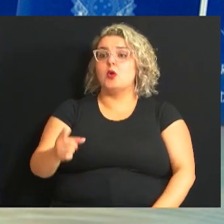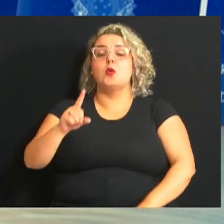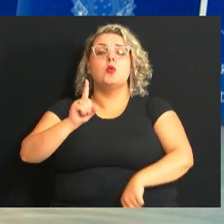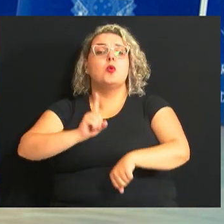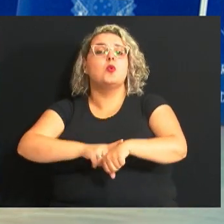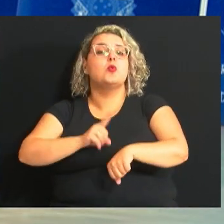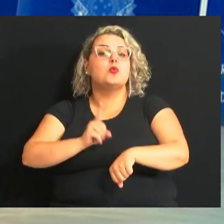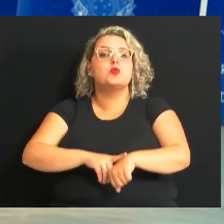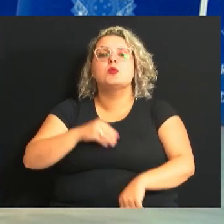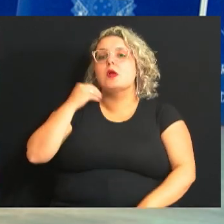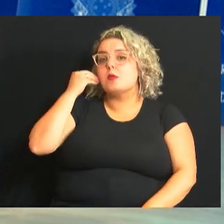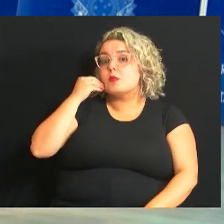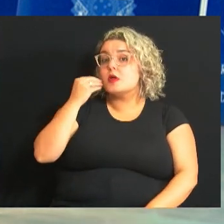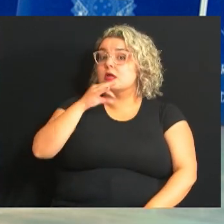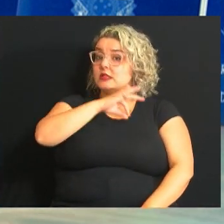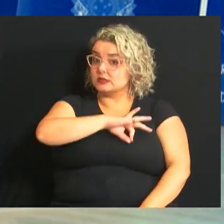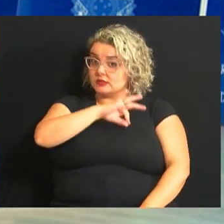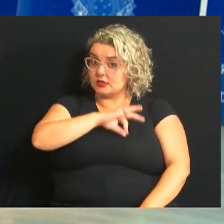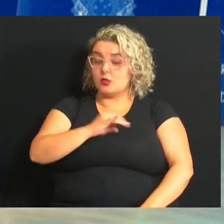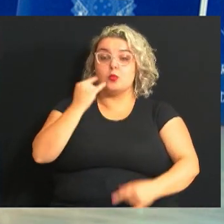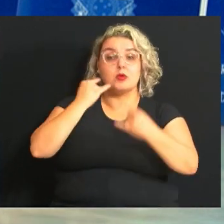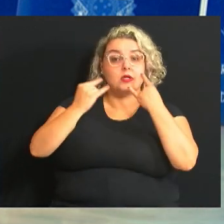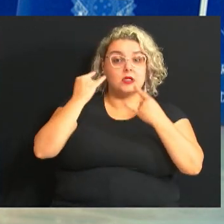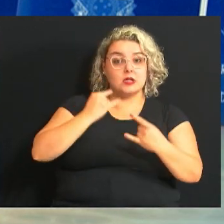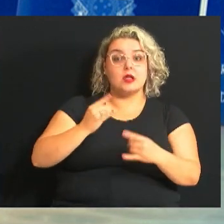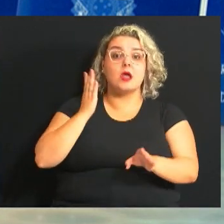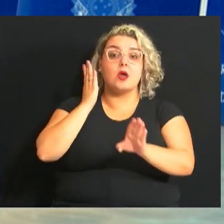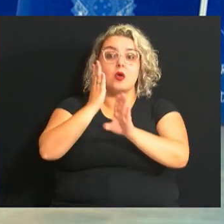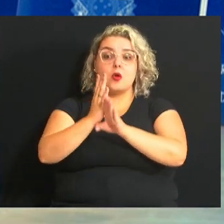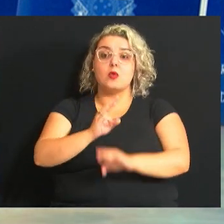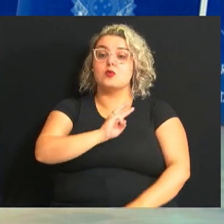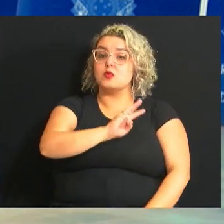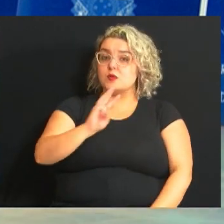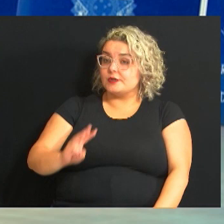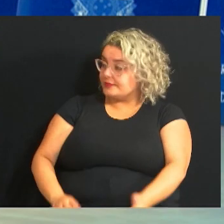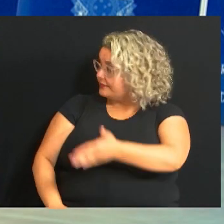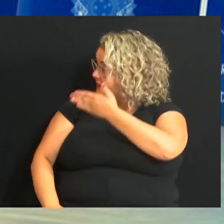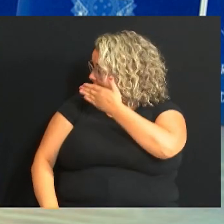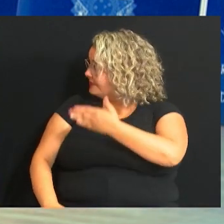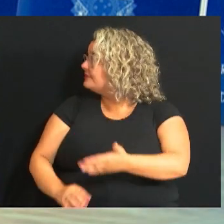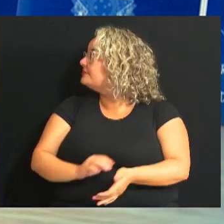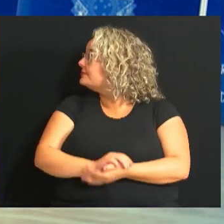e salário, o interessado encontra em